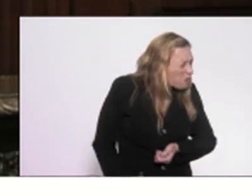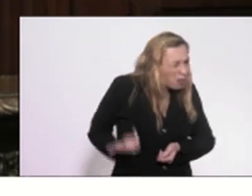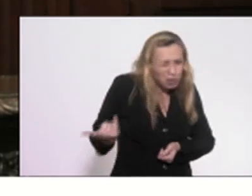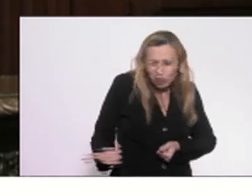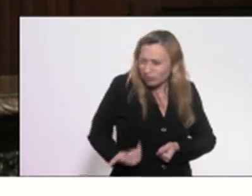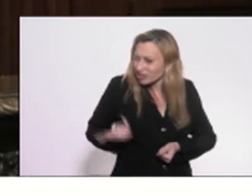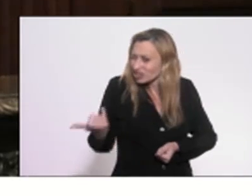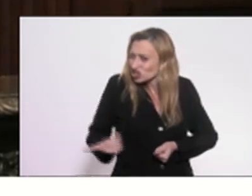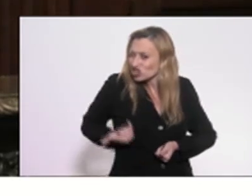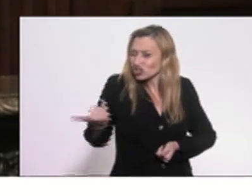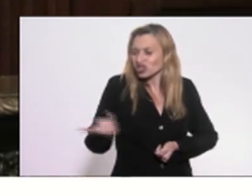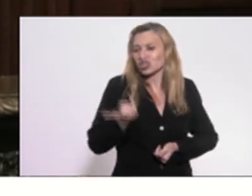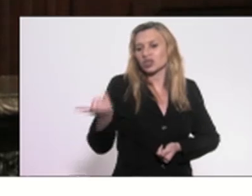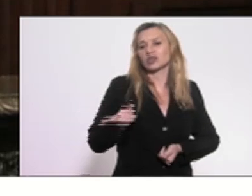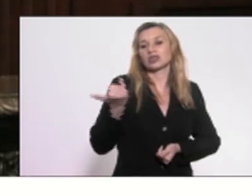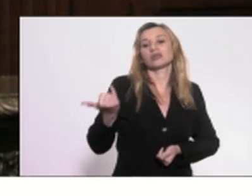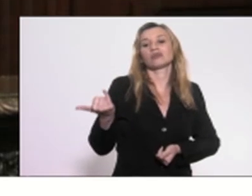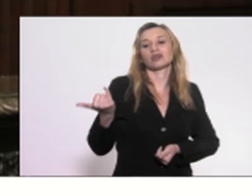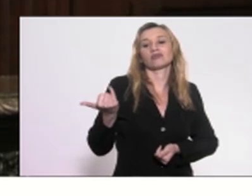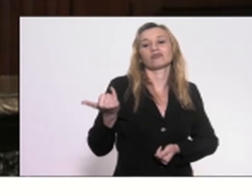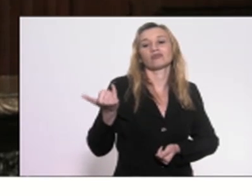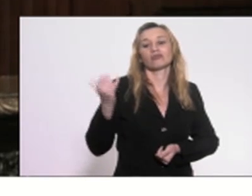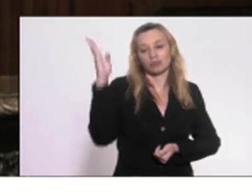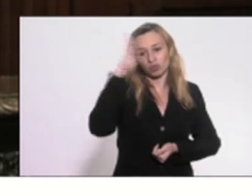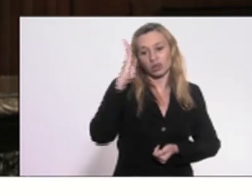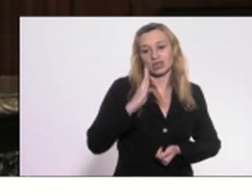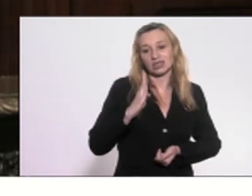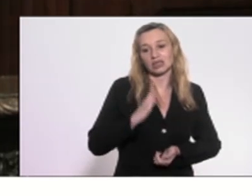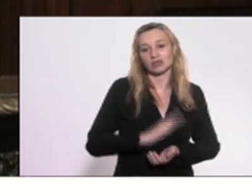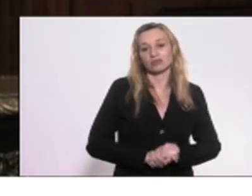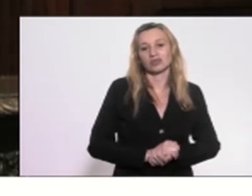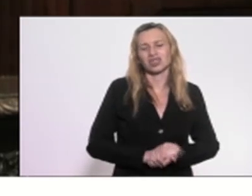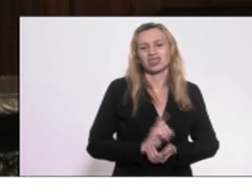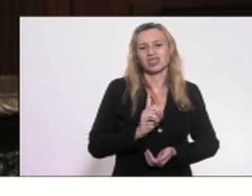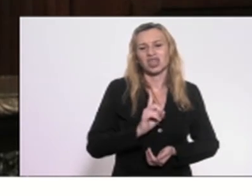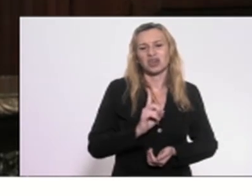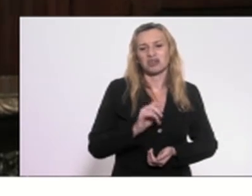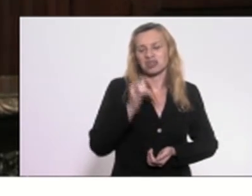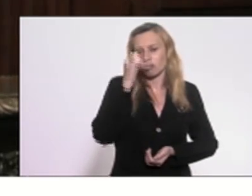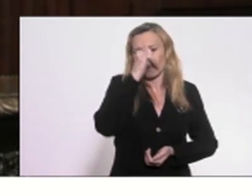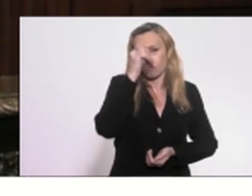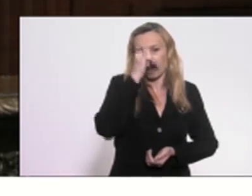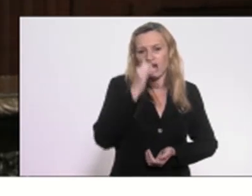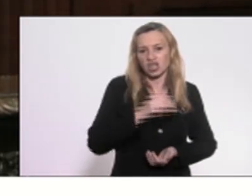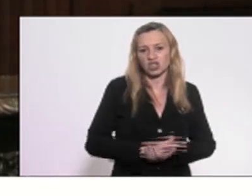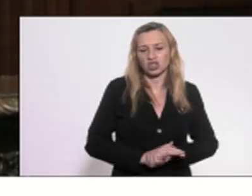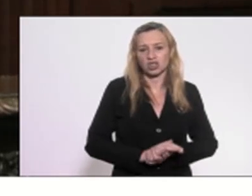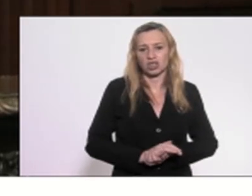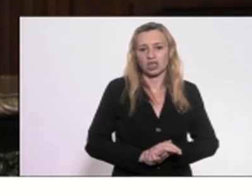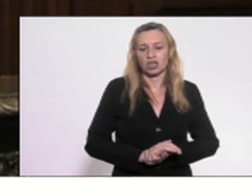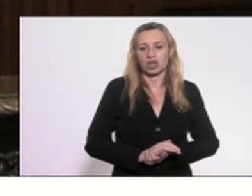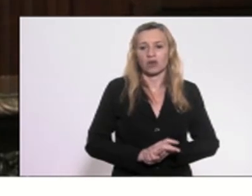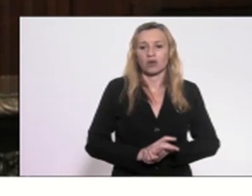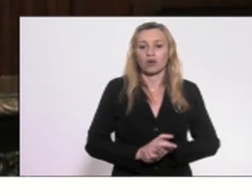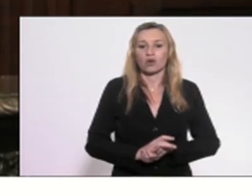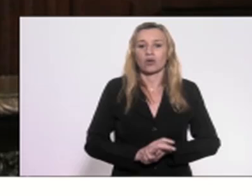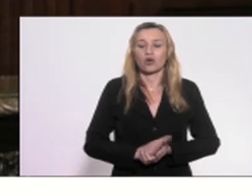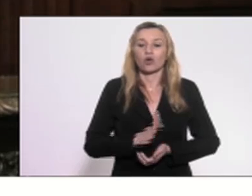importantíssima para o Brasil. Não nessa bobagem que é o pulmão do mundo.